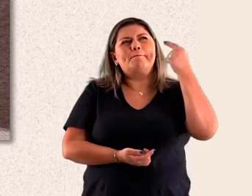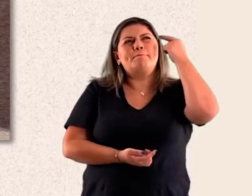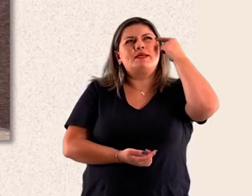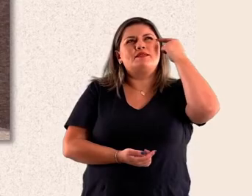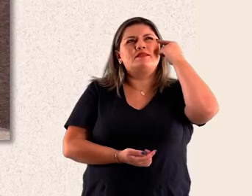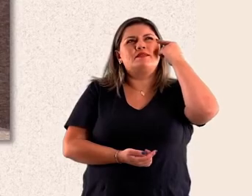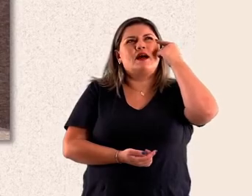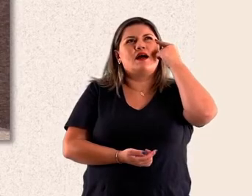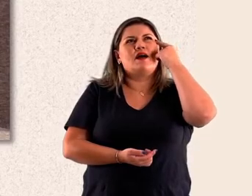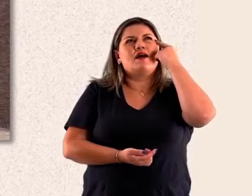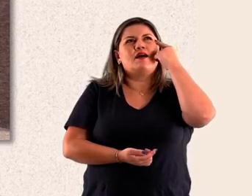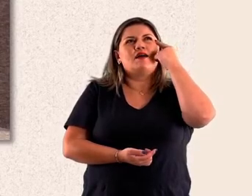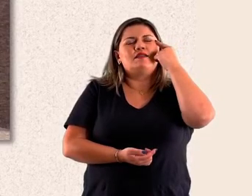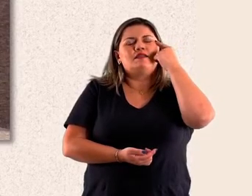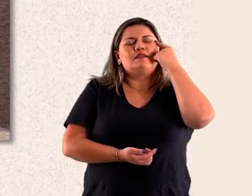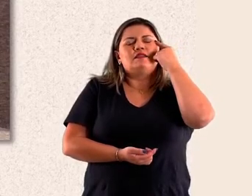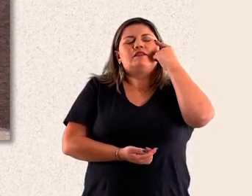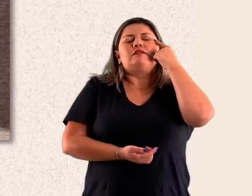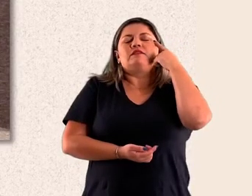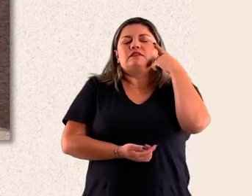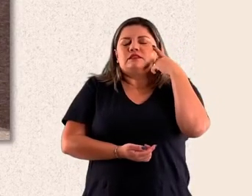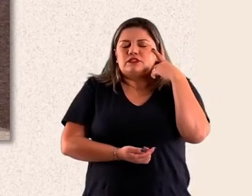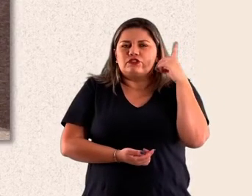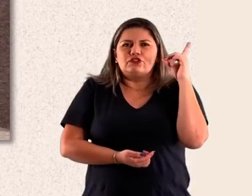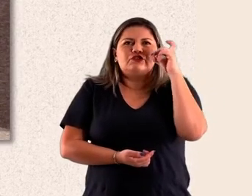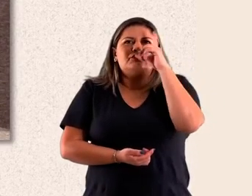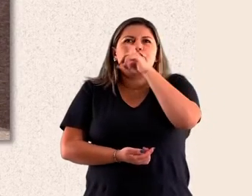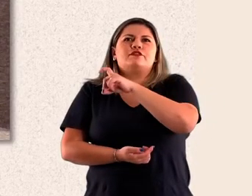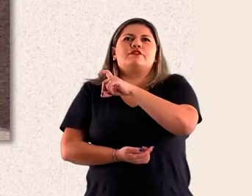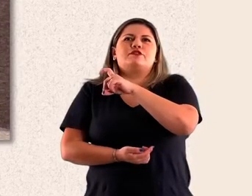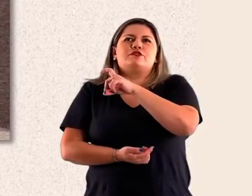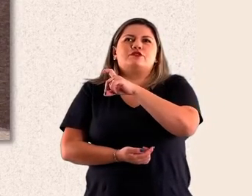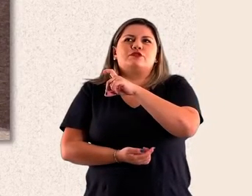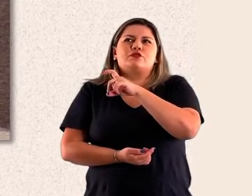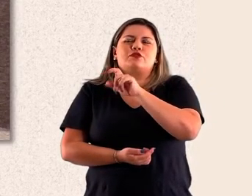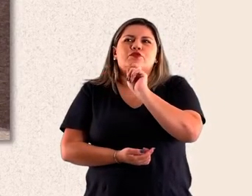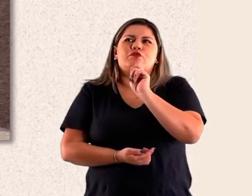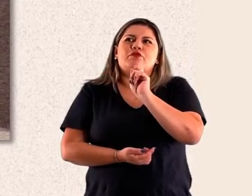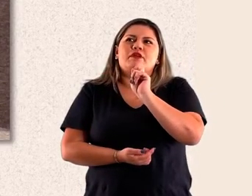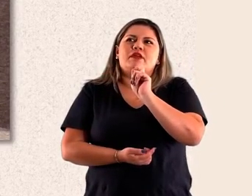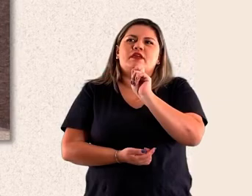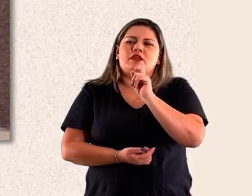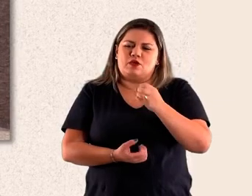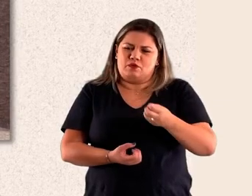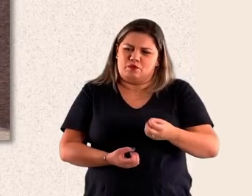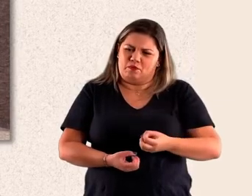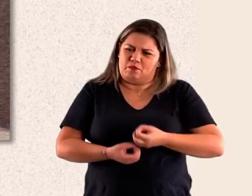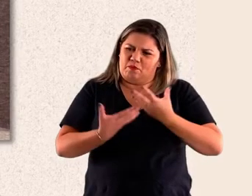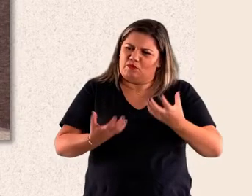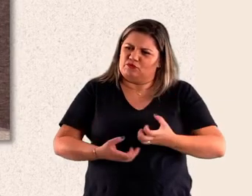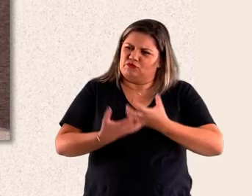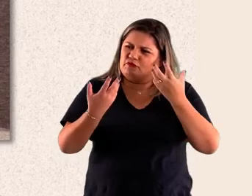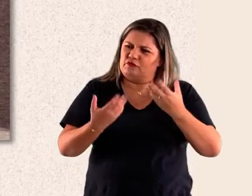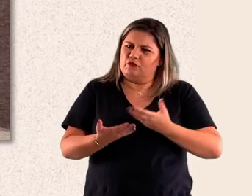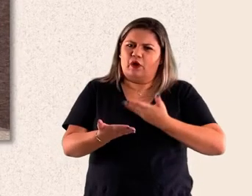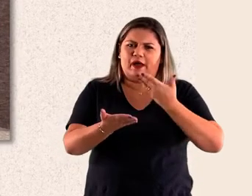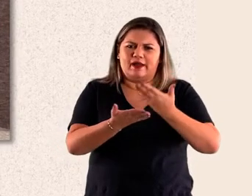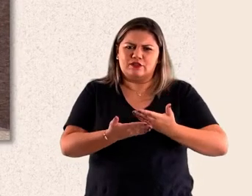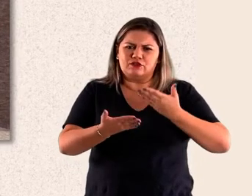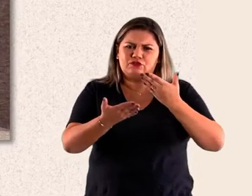que eu sempre tive do Ministério Público Isso foi o que me motivou estudar transformação de conflitos